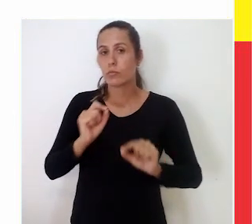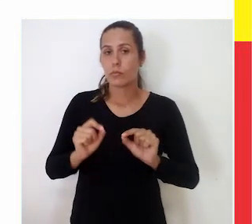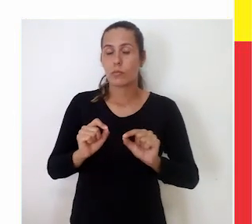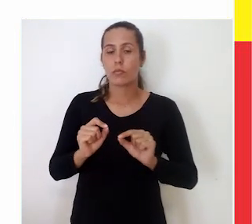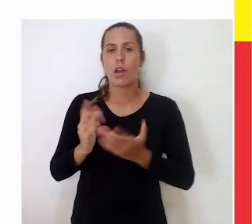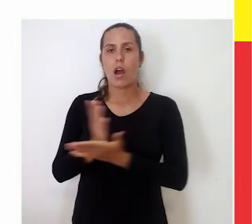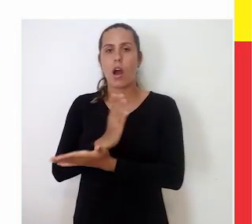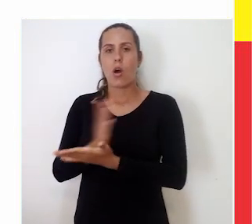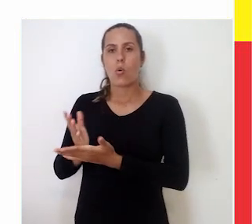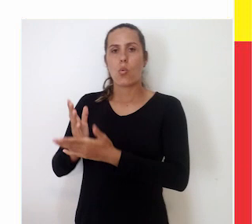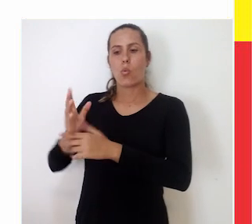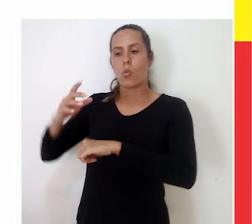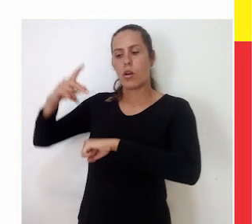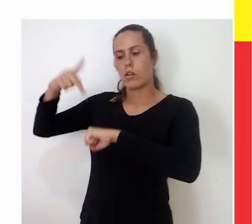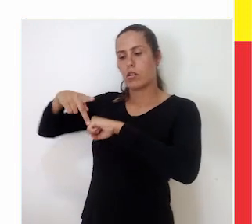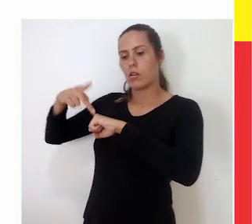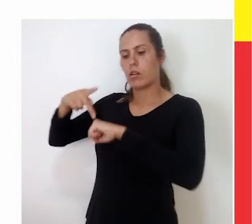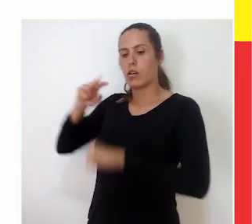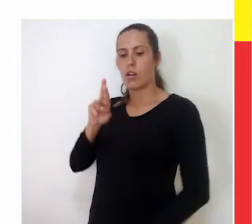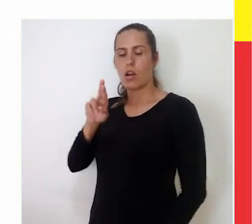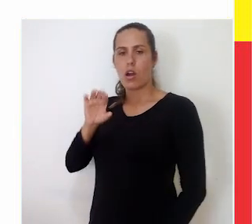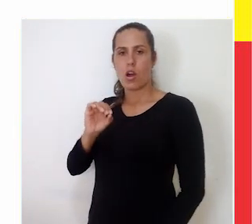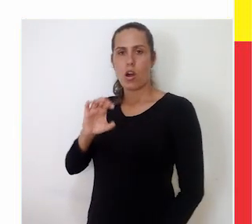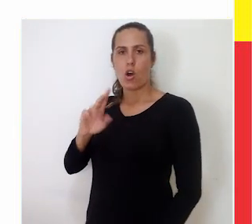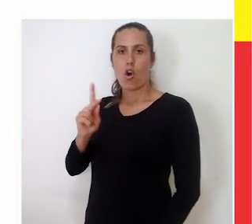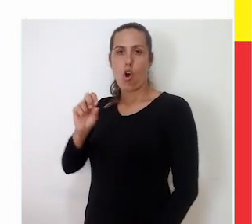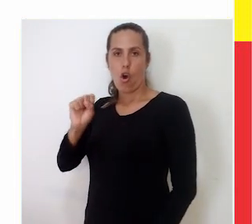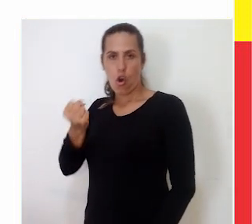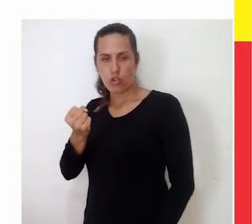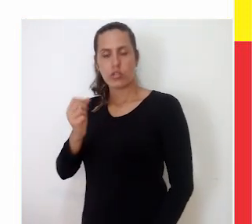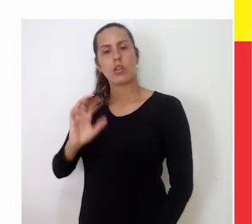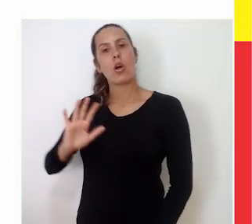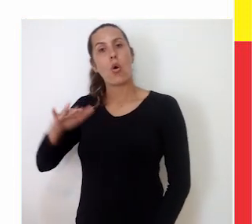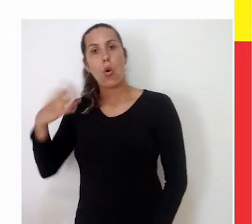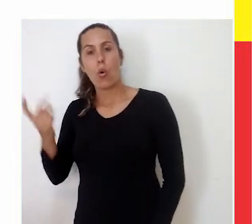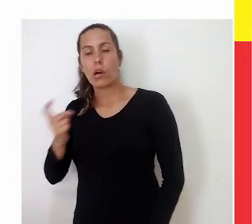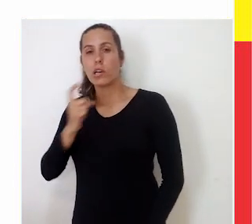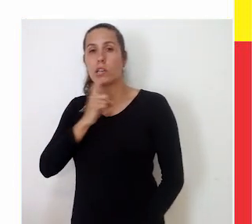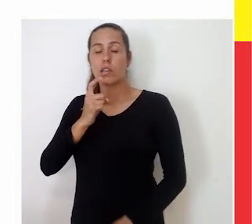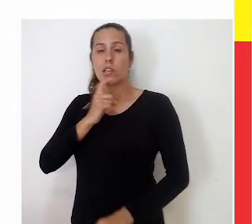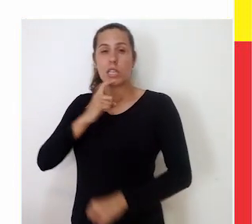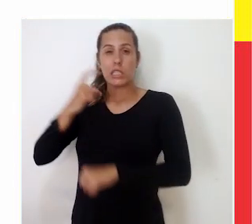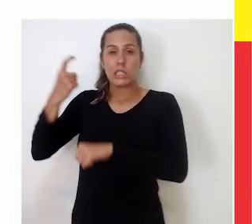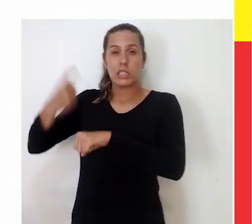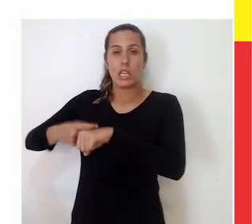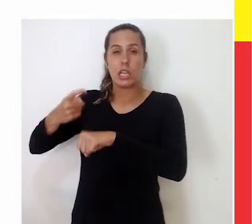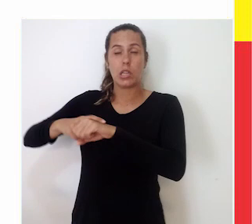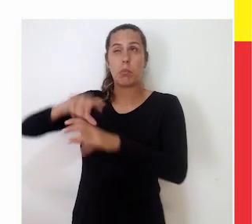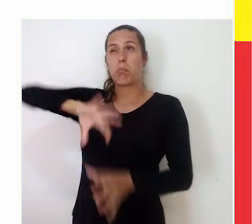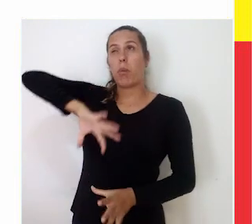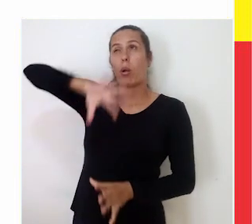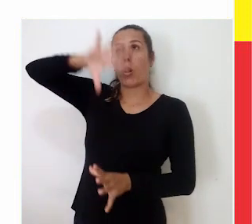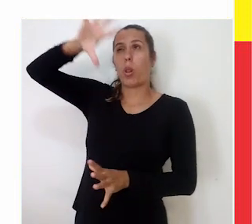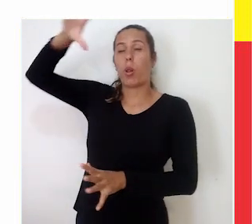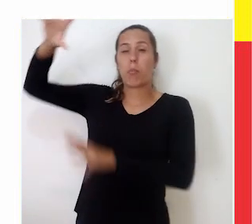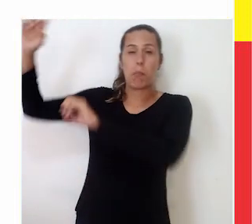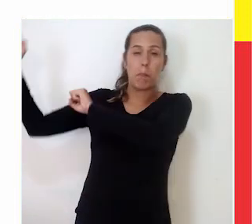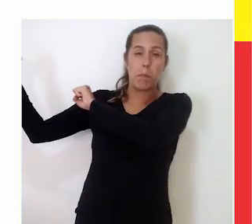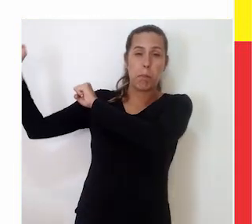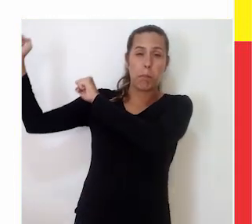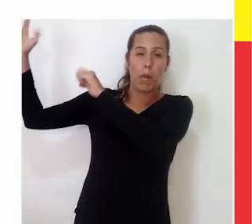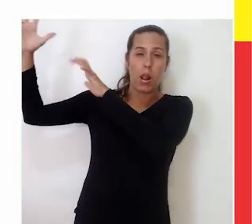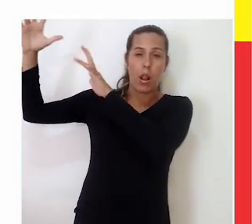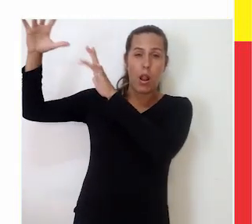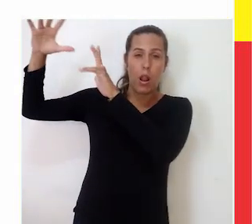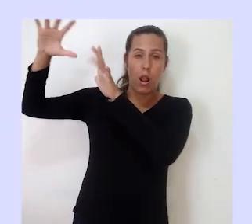de grandes rochas ou de calotas de gelo devido ao aquecimento global, altas